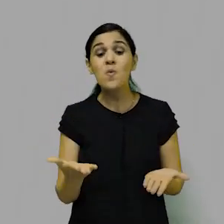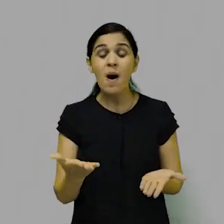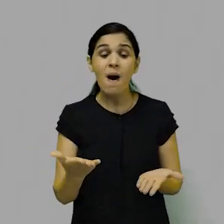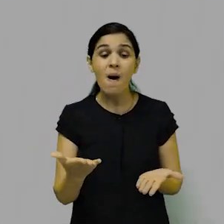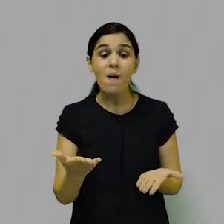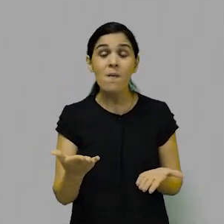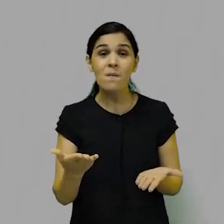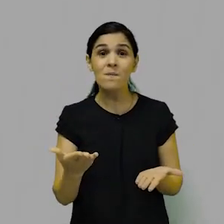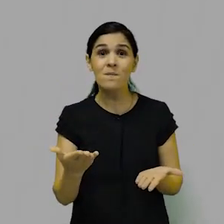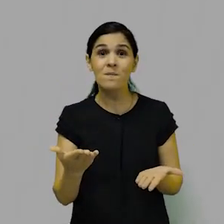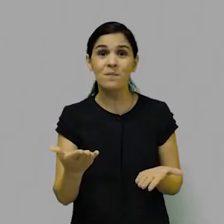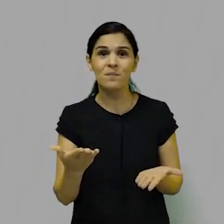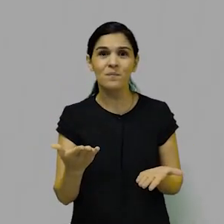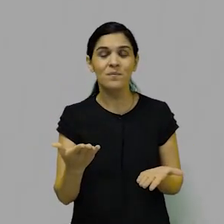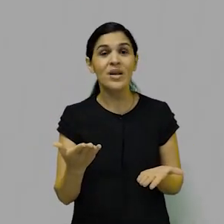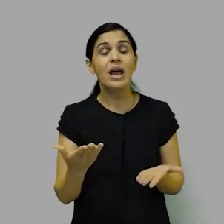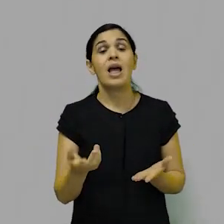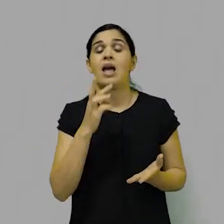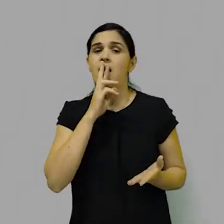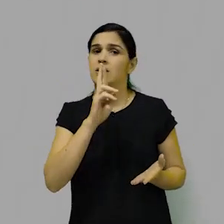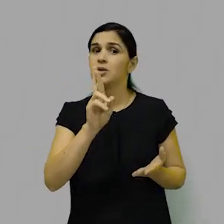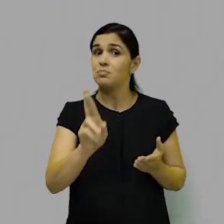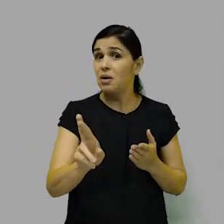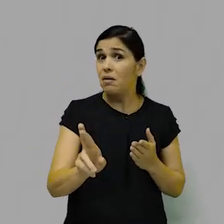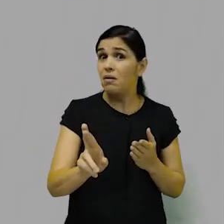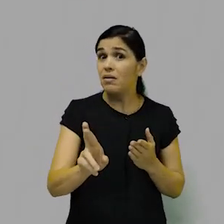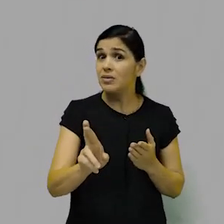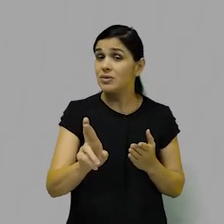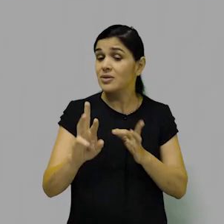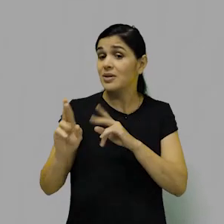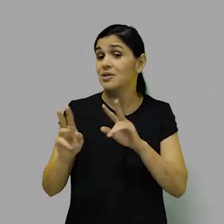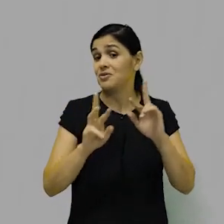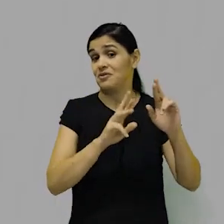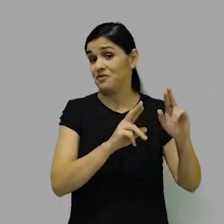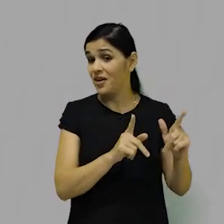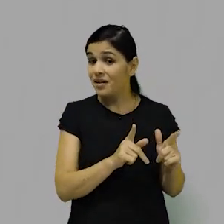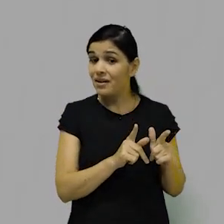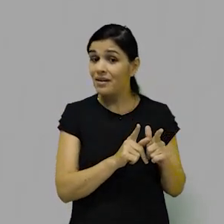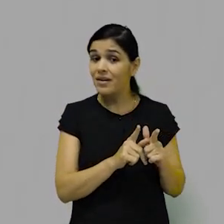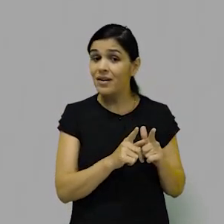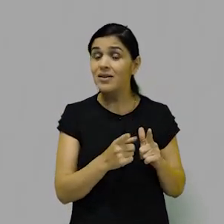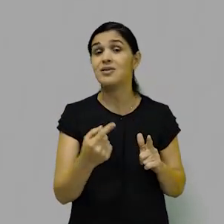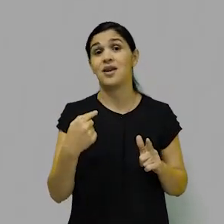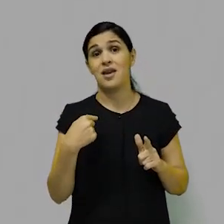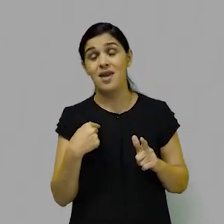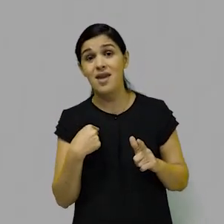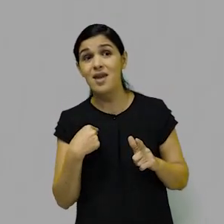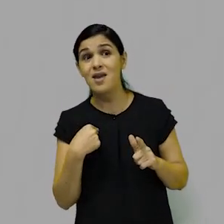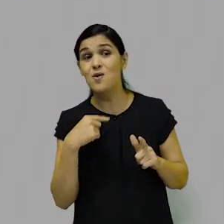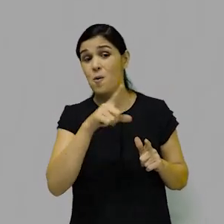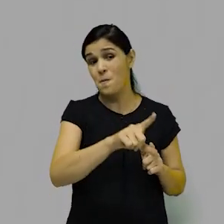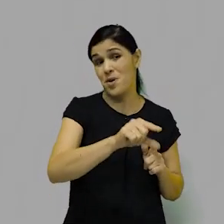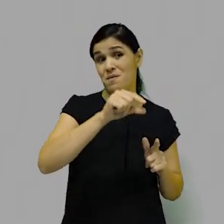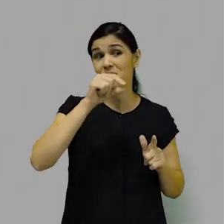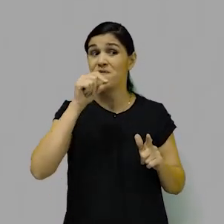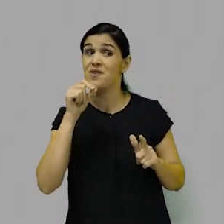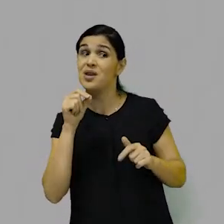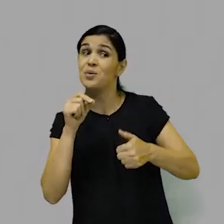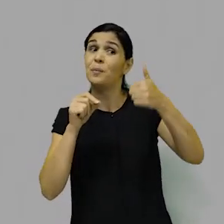variadas. Cada pessoa tem um gosto. Ah, eu gostei mais daquela ali, eu gostei daquela.